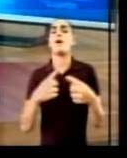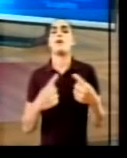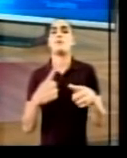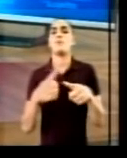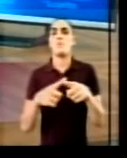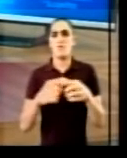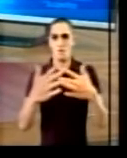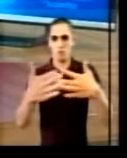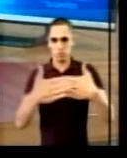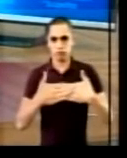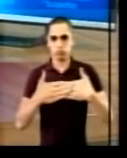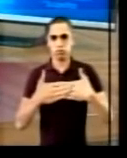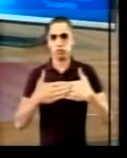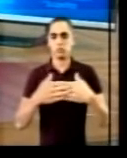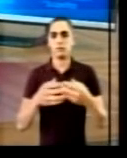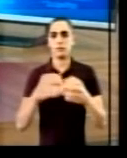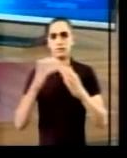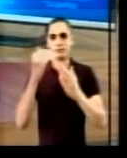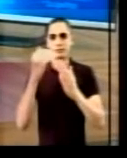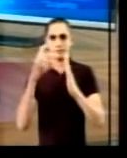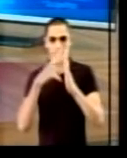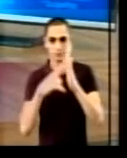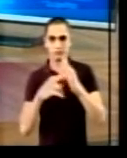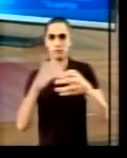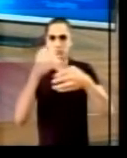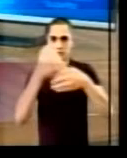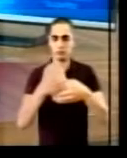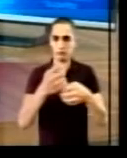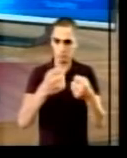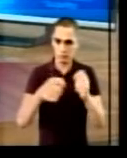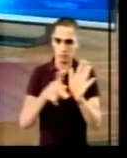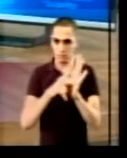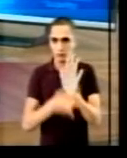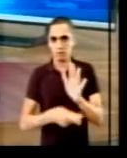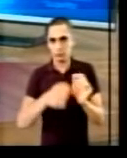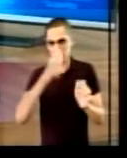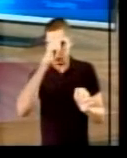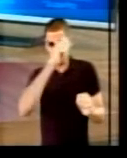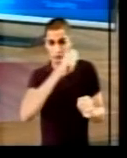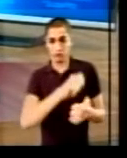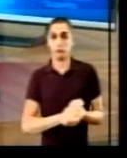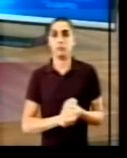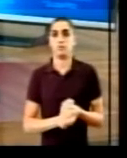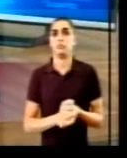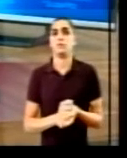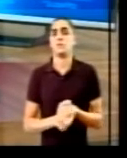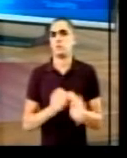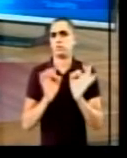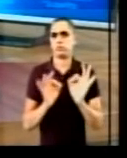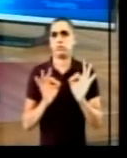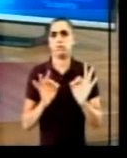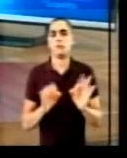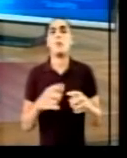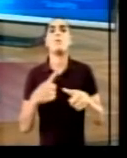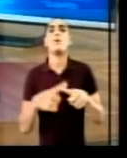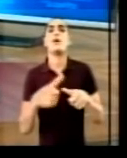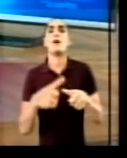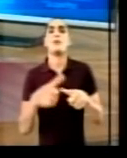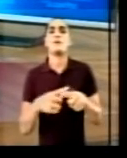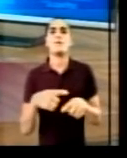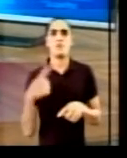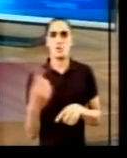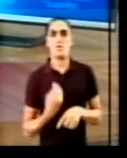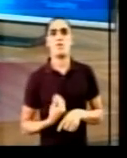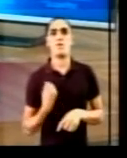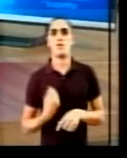foi radical. Porque nós vivemos num país continental, nós vivemos numa cidade, centro de região,